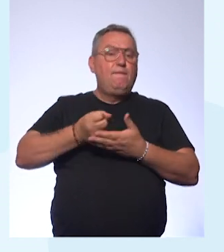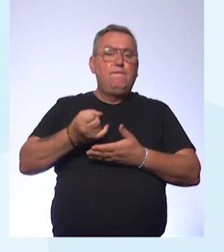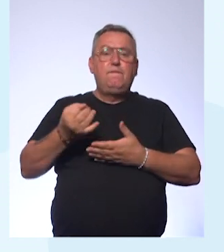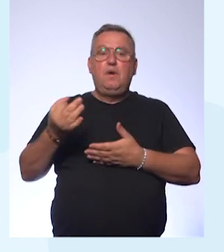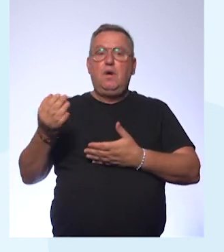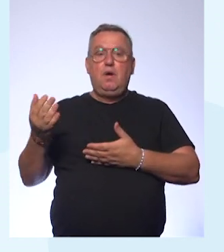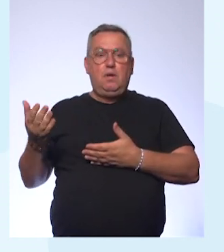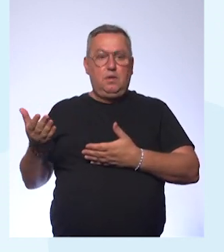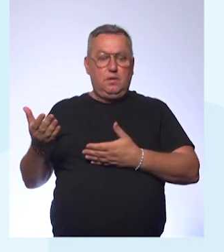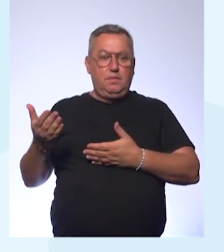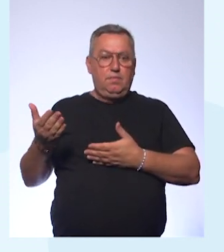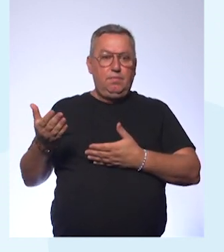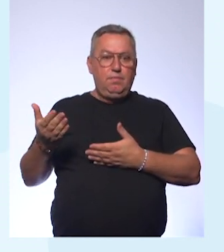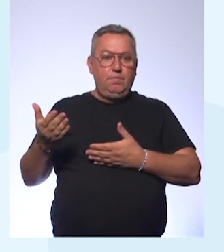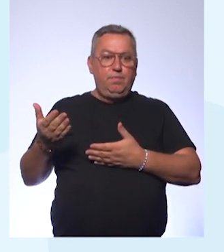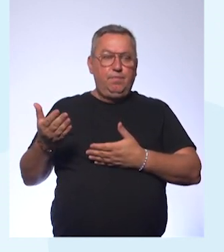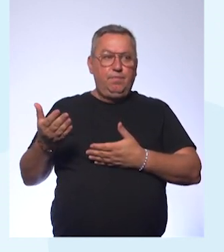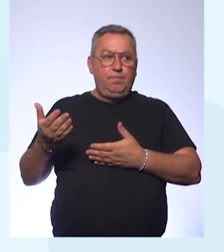várias